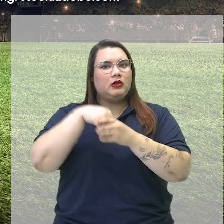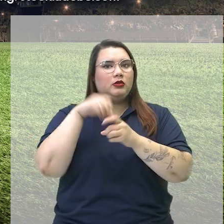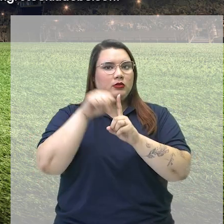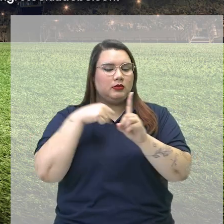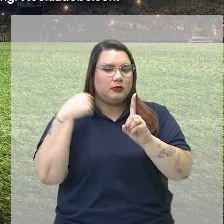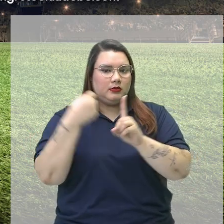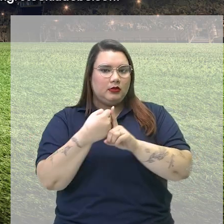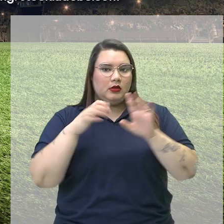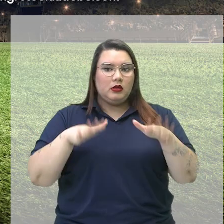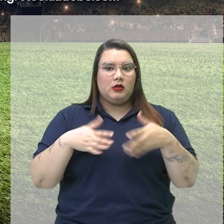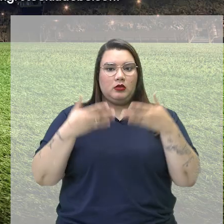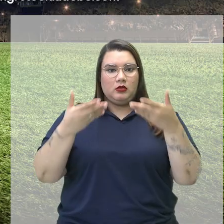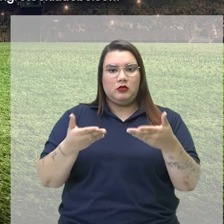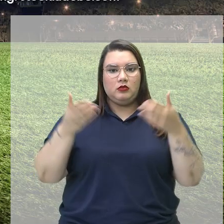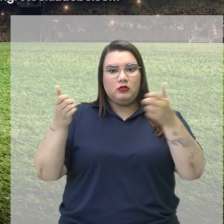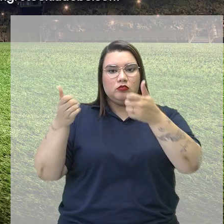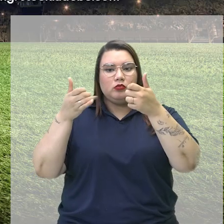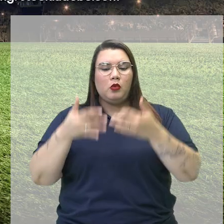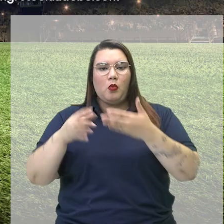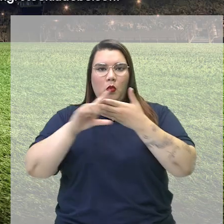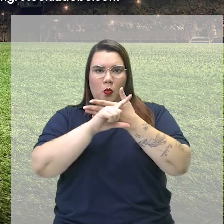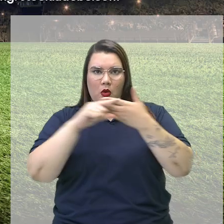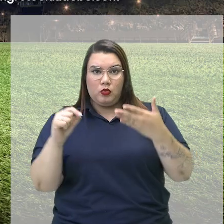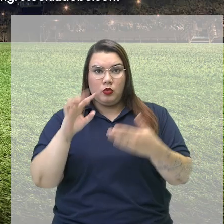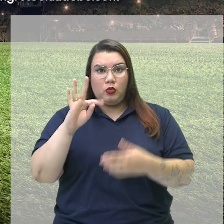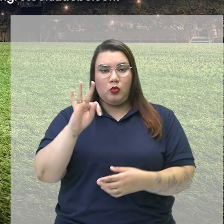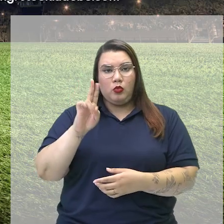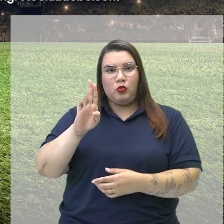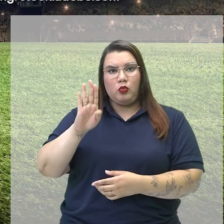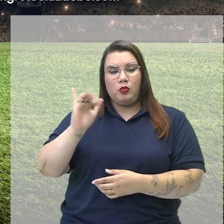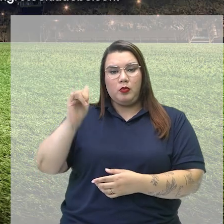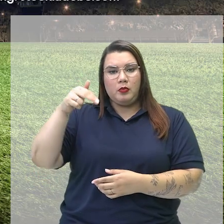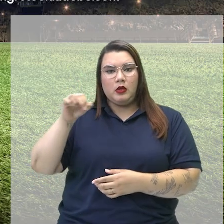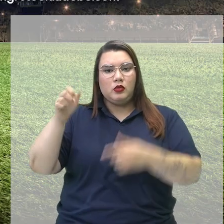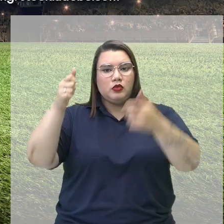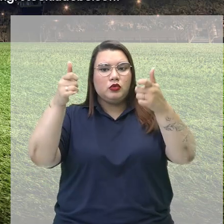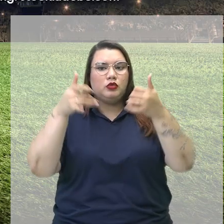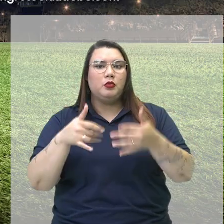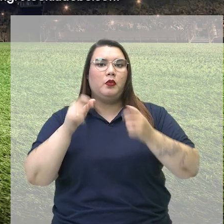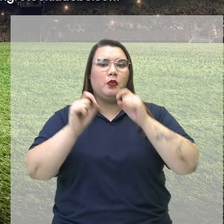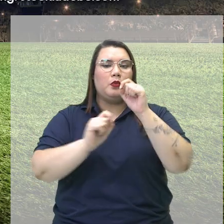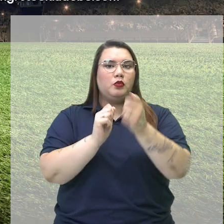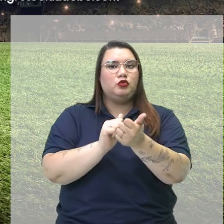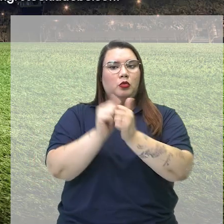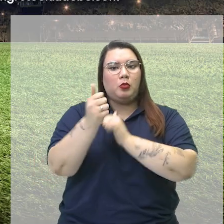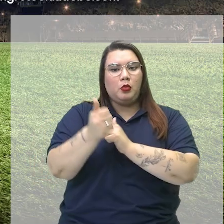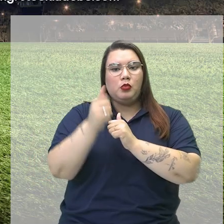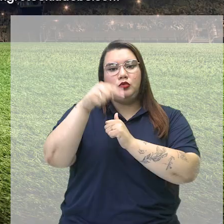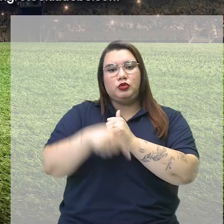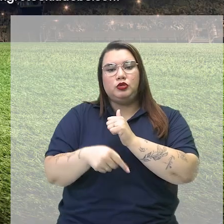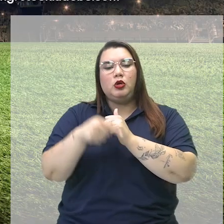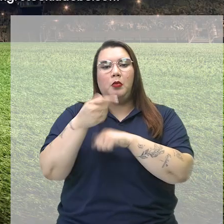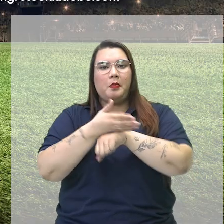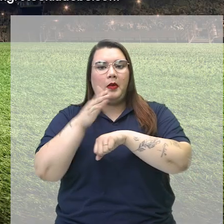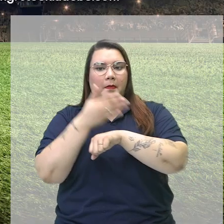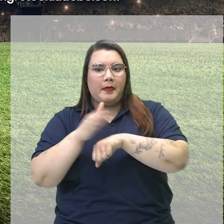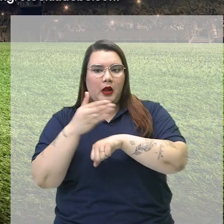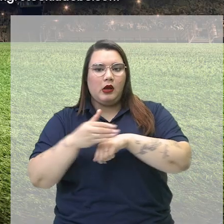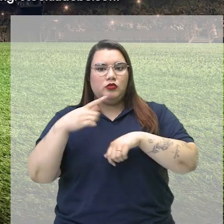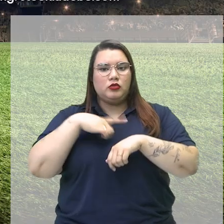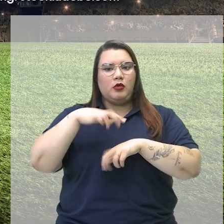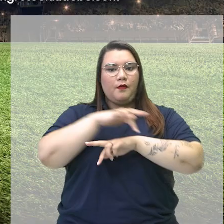Então, o Tubino, ele define o esporte como uma atividade abrangente, visto que engloba diversas